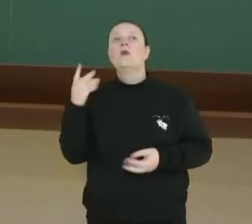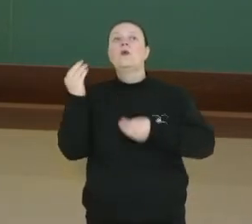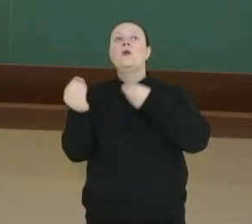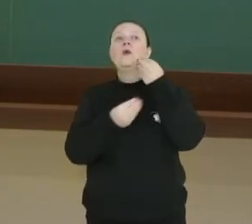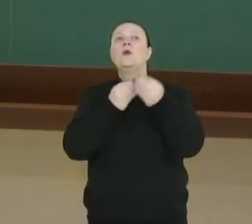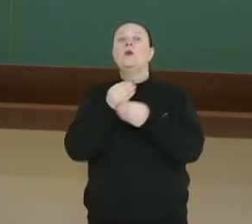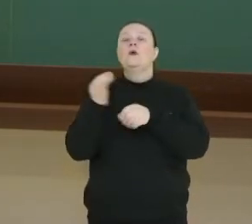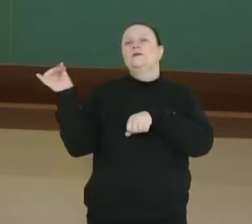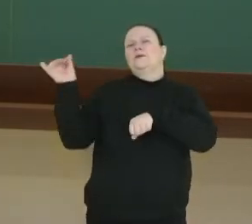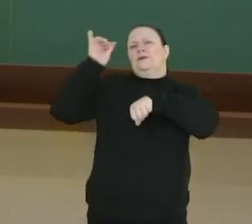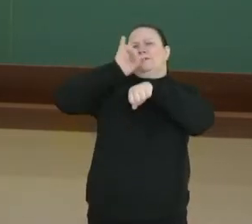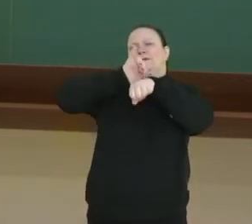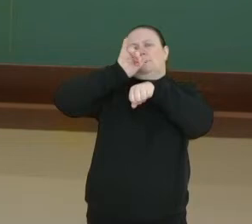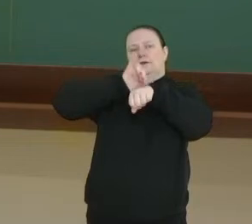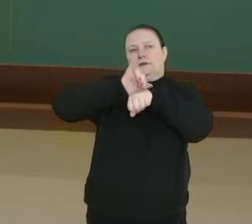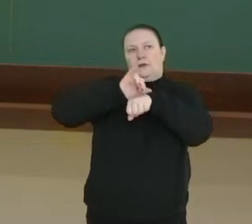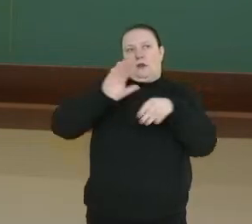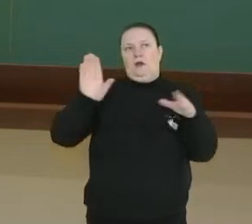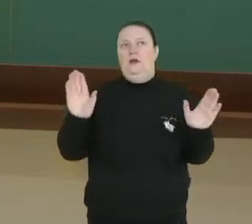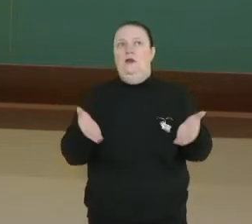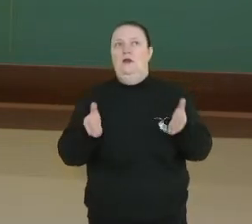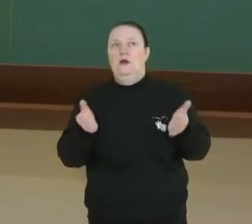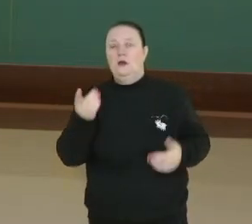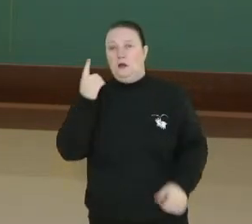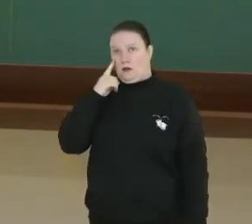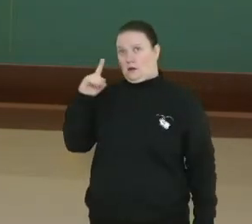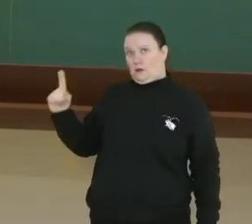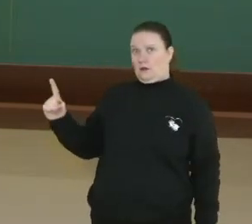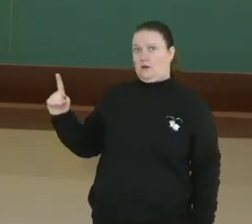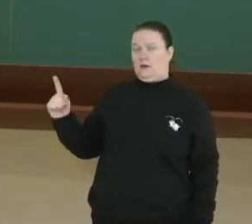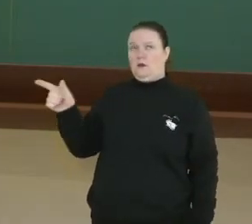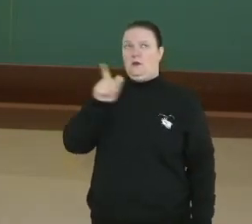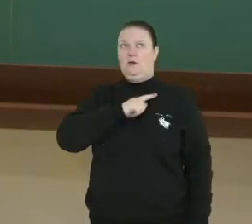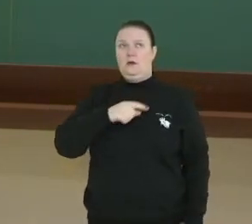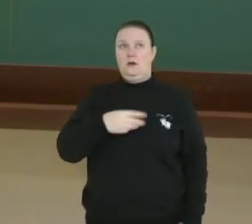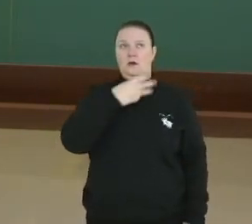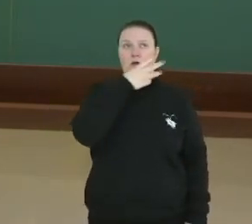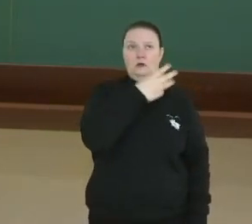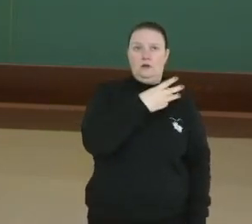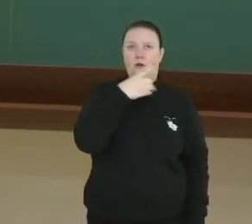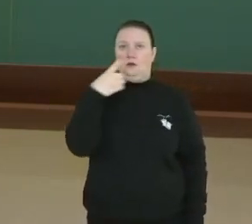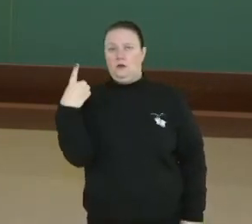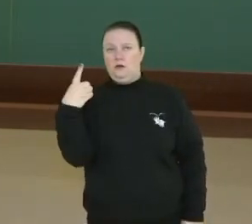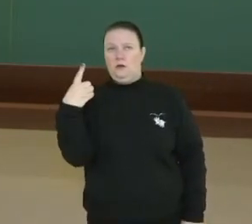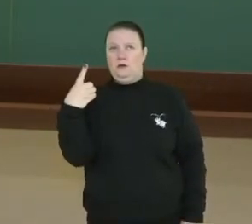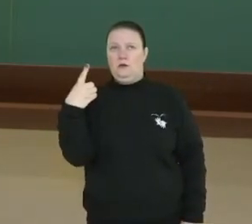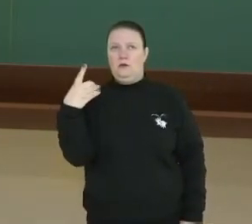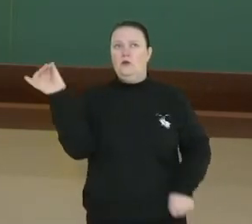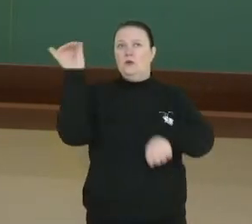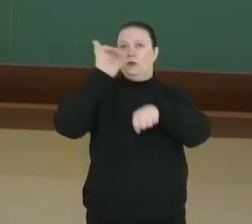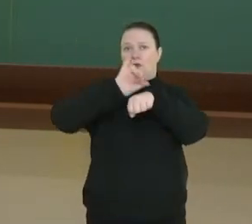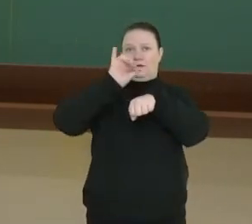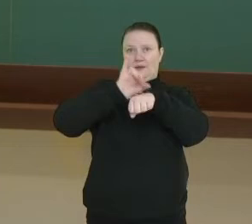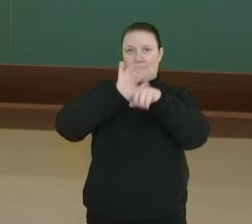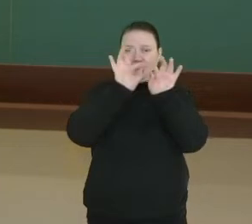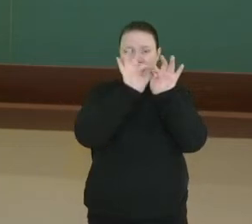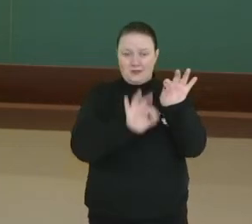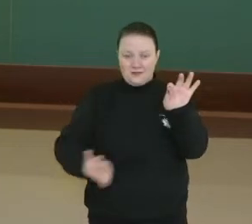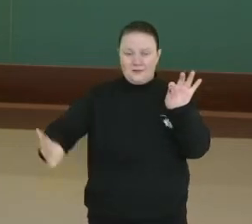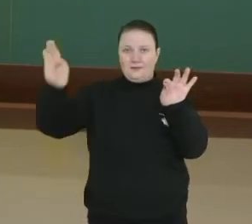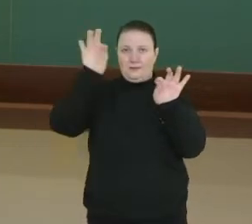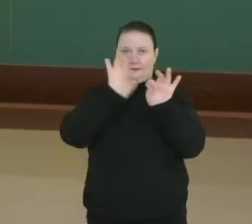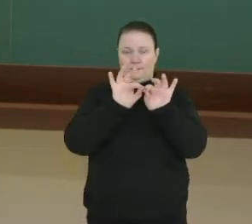o centro. No nosso caso aqui, então portanto é 3 e 1, que seria o centro da minha circunferência.